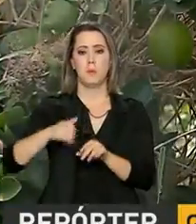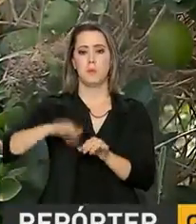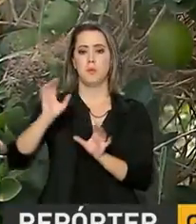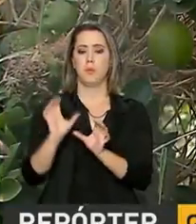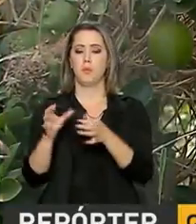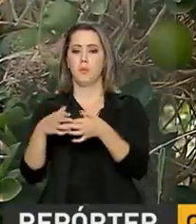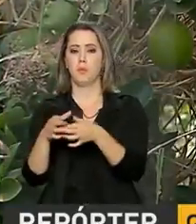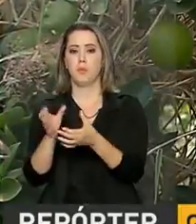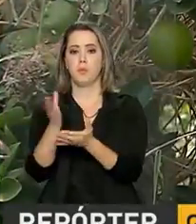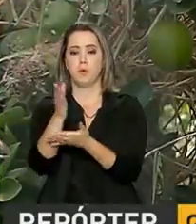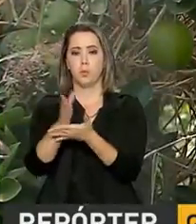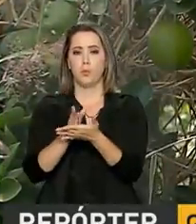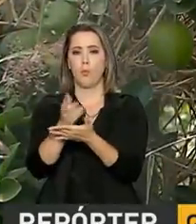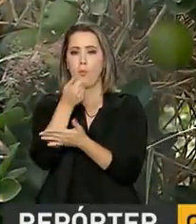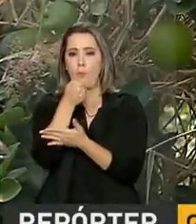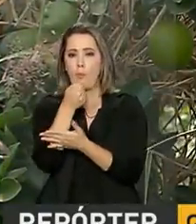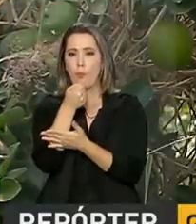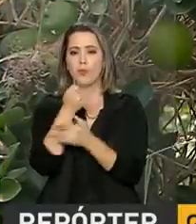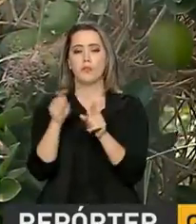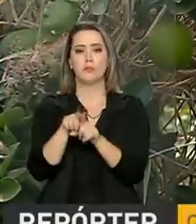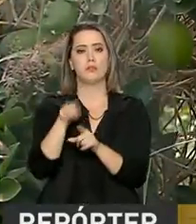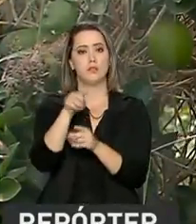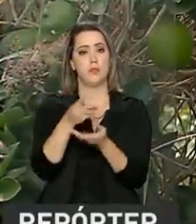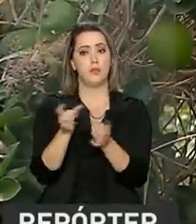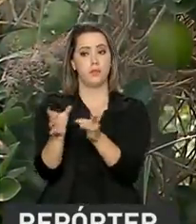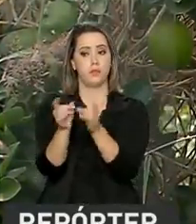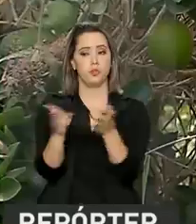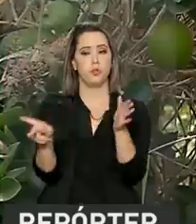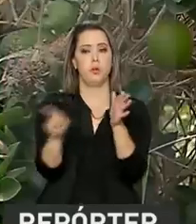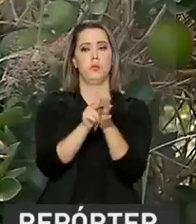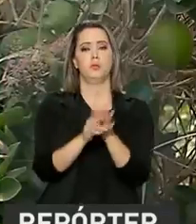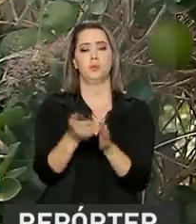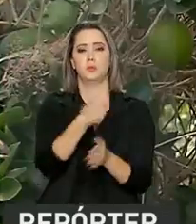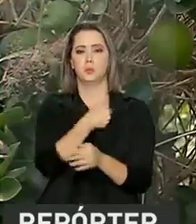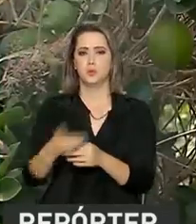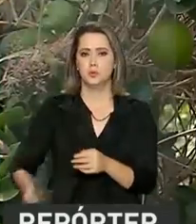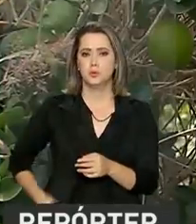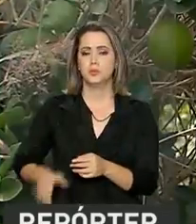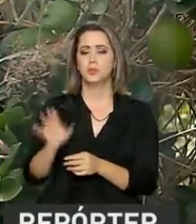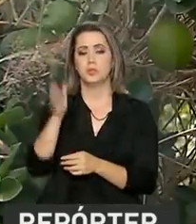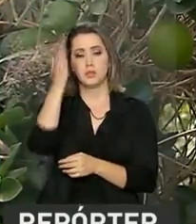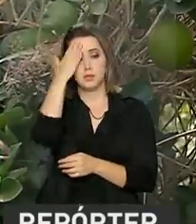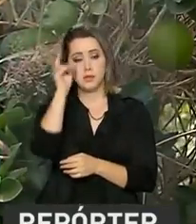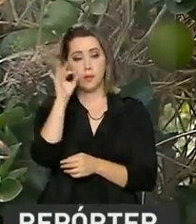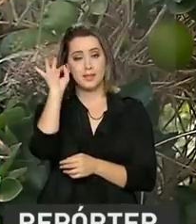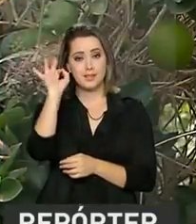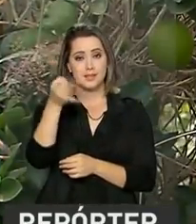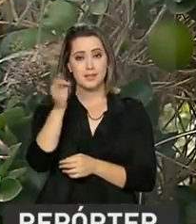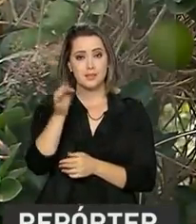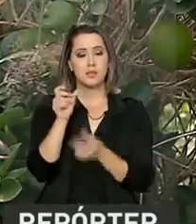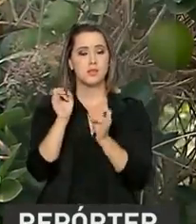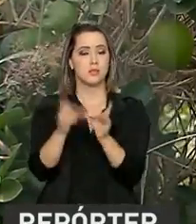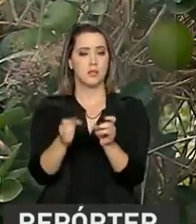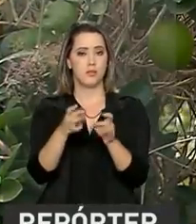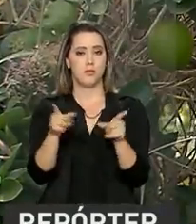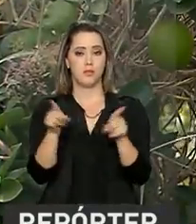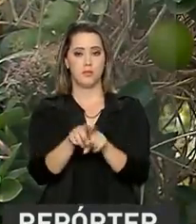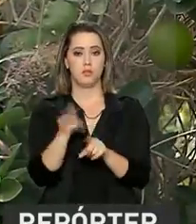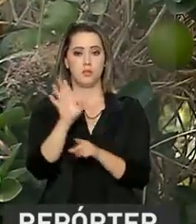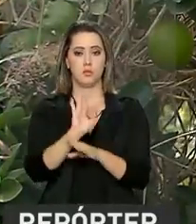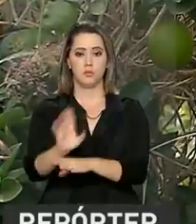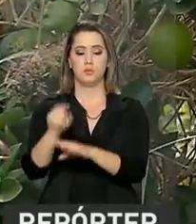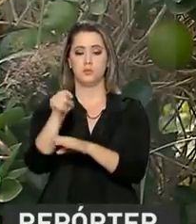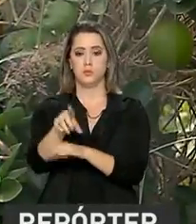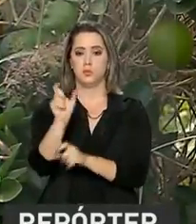de limão é vendida diretamente para o governo assim ele tem a garantia da comercialização da produção O que